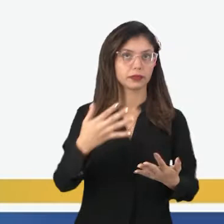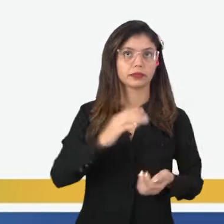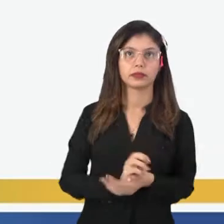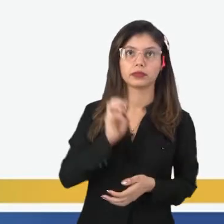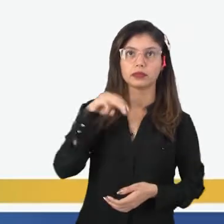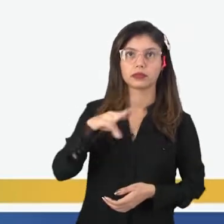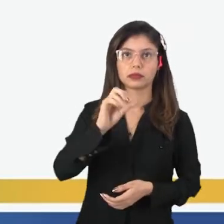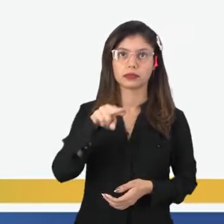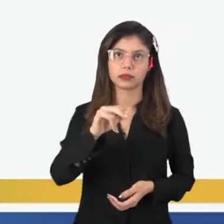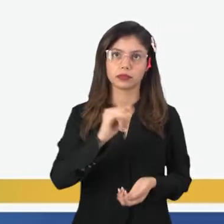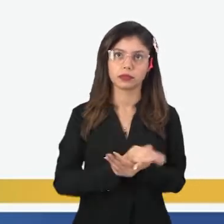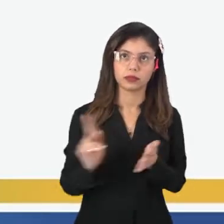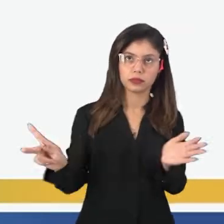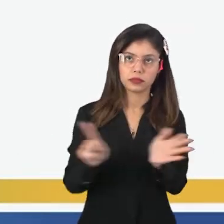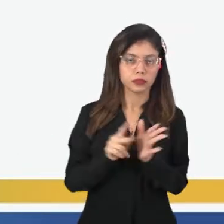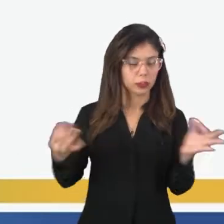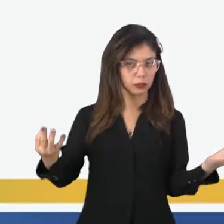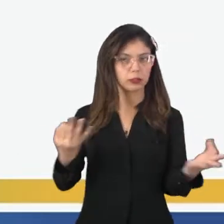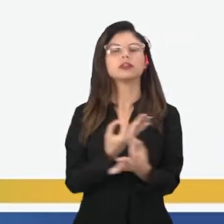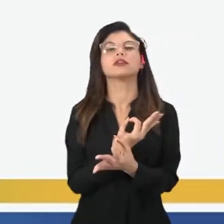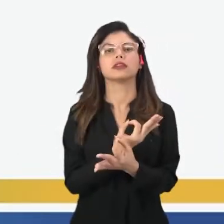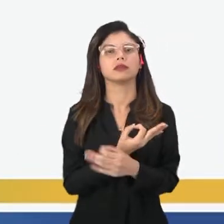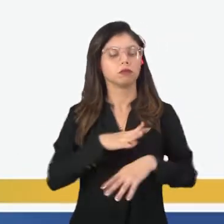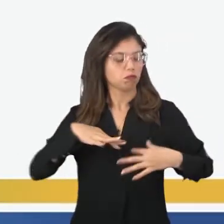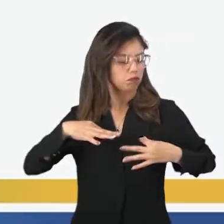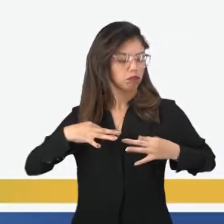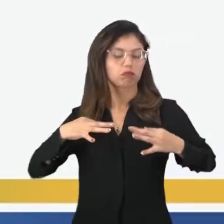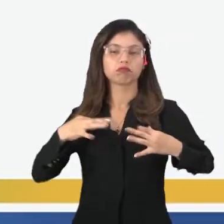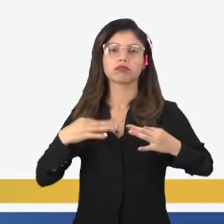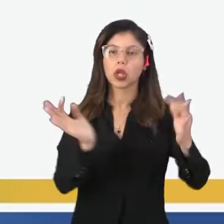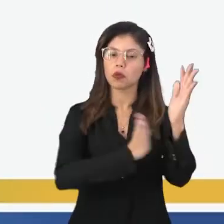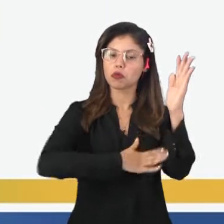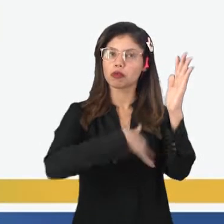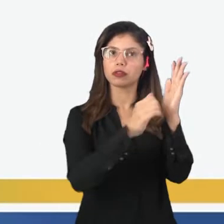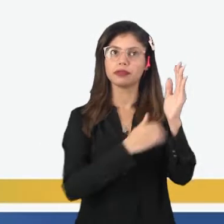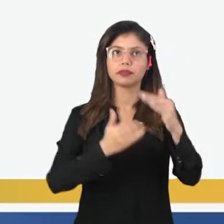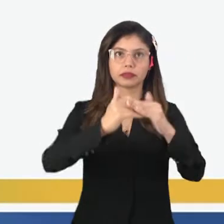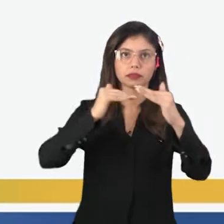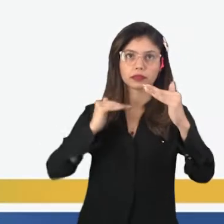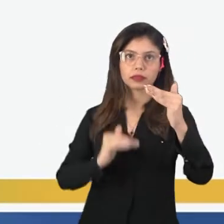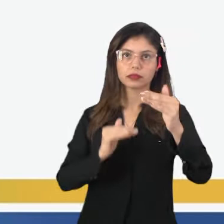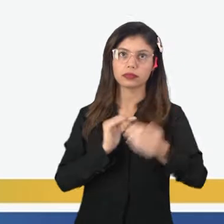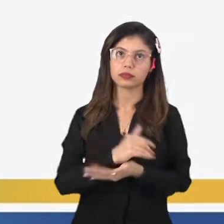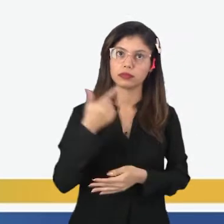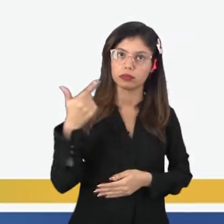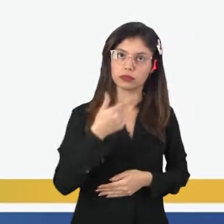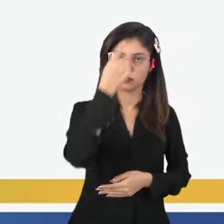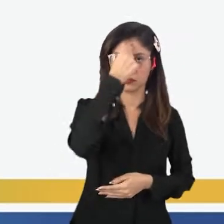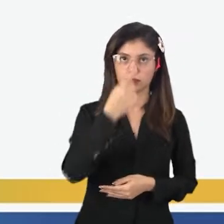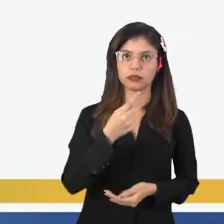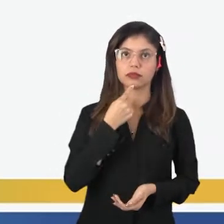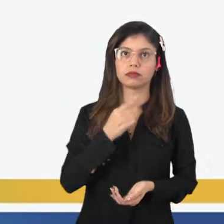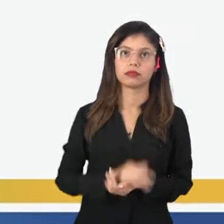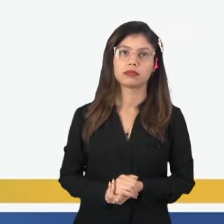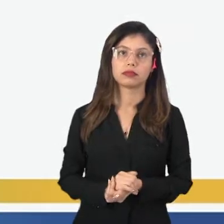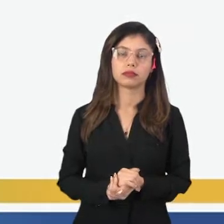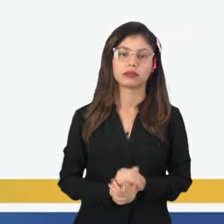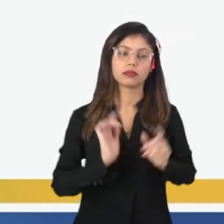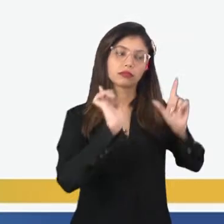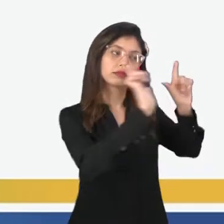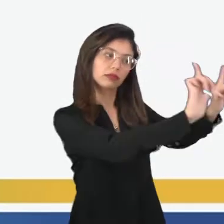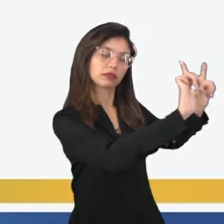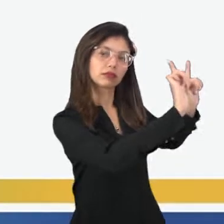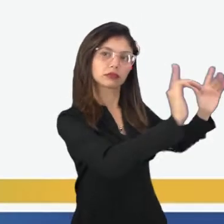Monbiju deixa sua roupa uma perfeita obra-prima. Aí abaixo nós temos a segunda imagem, que se trata de